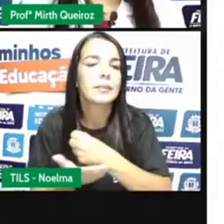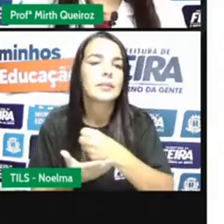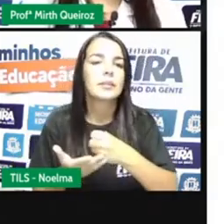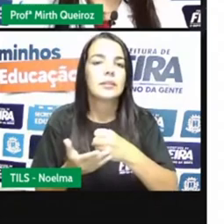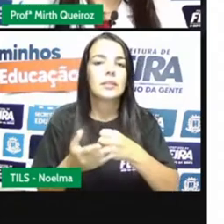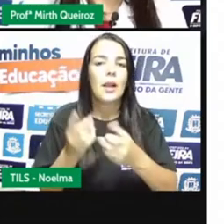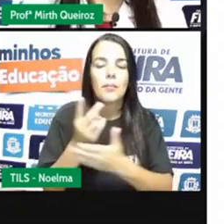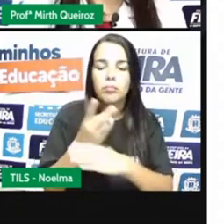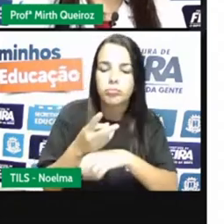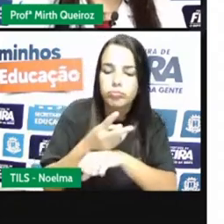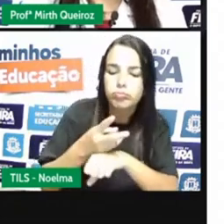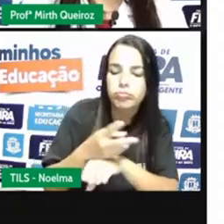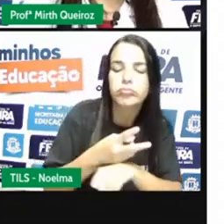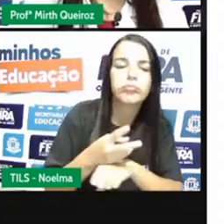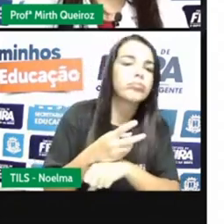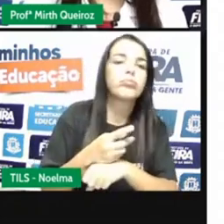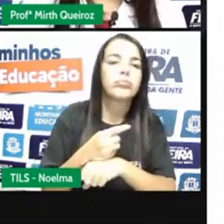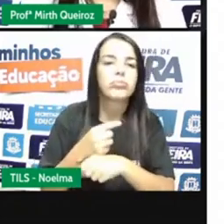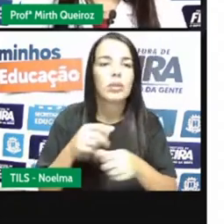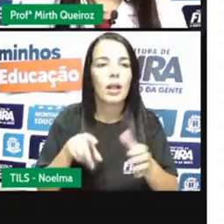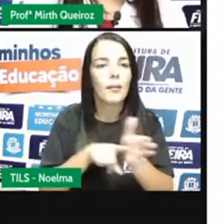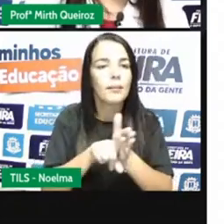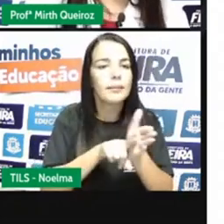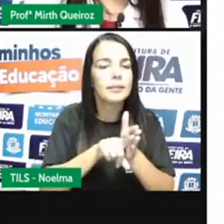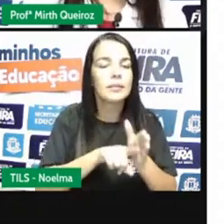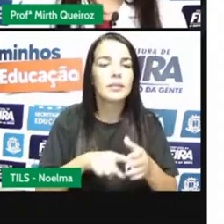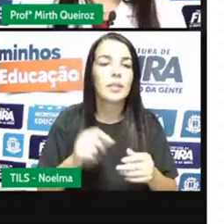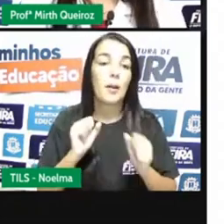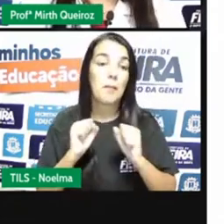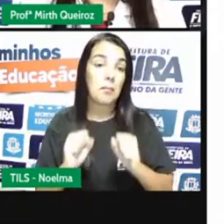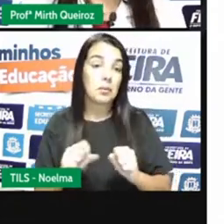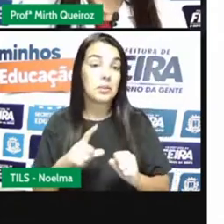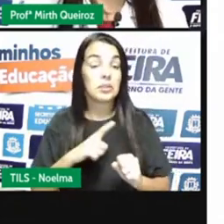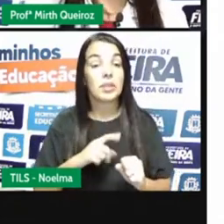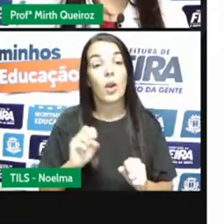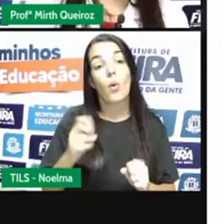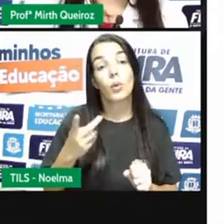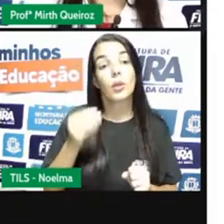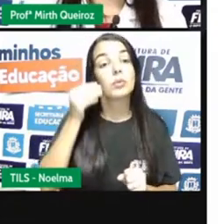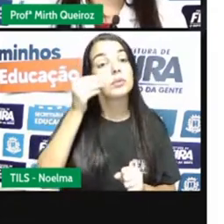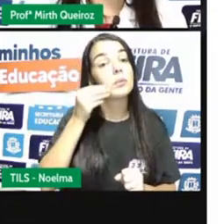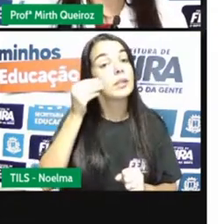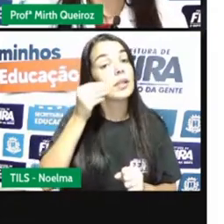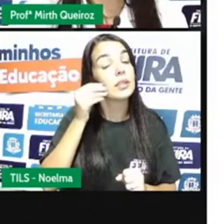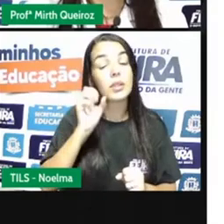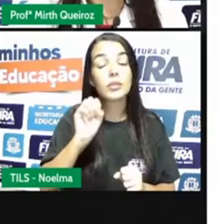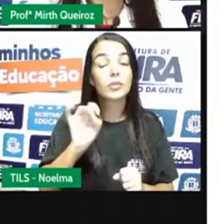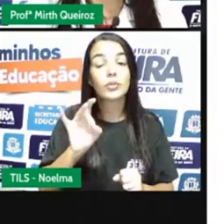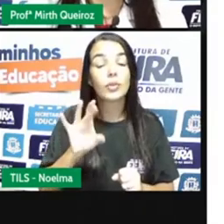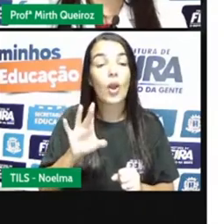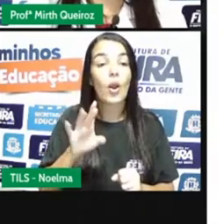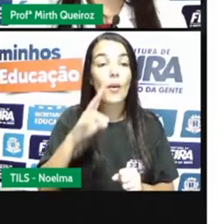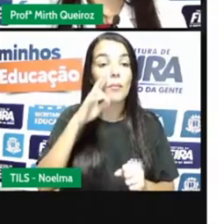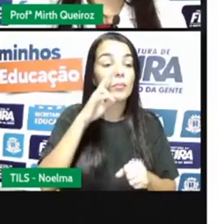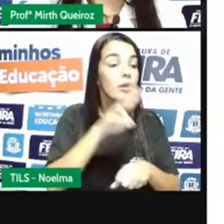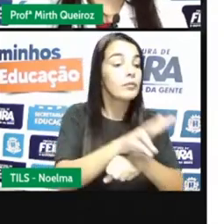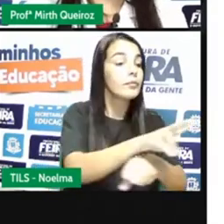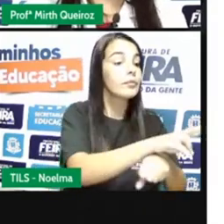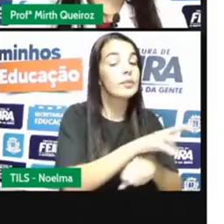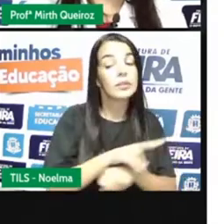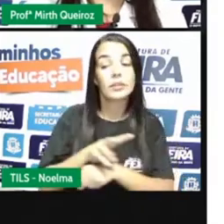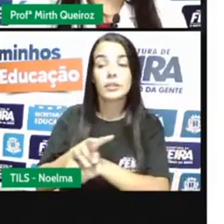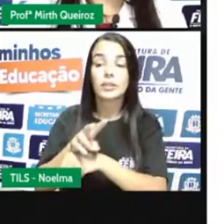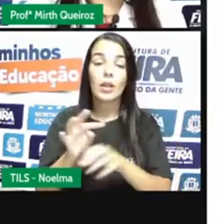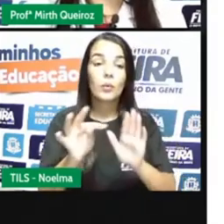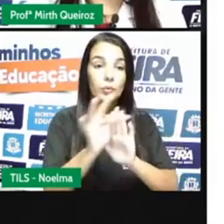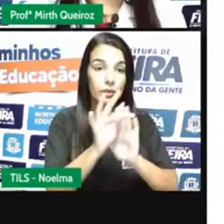a partir de um estudo, de uma pesquisa que pode ou não ter experimentação, ou pode ser uma pesquisa de campo, né? Depende aí do tipo